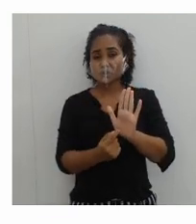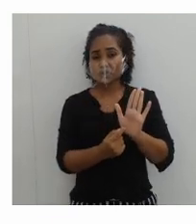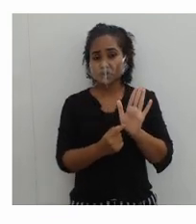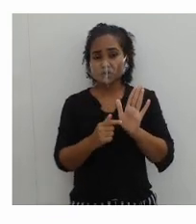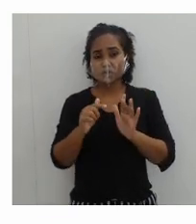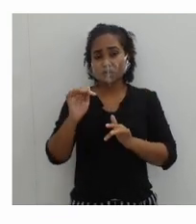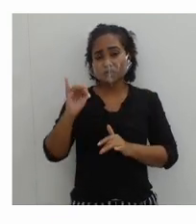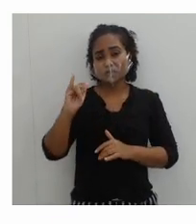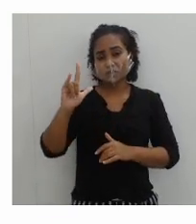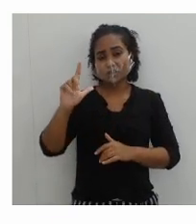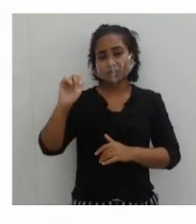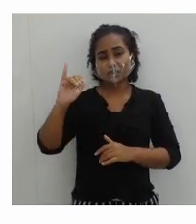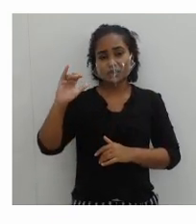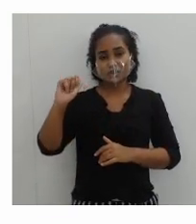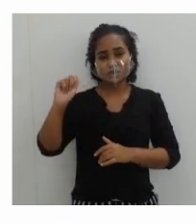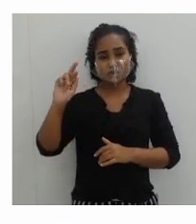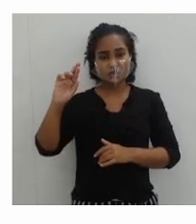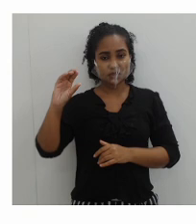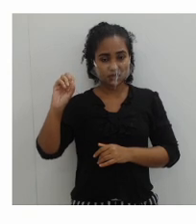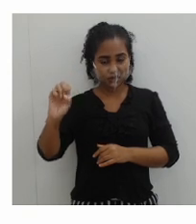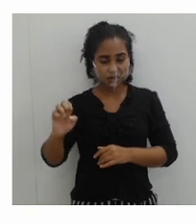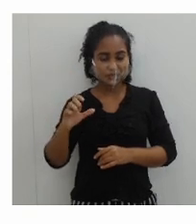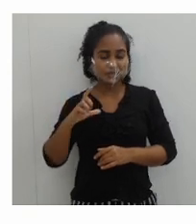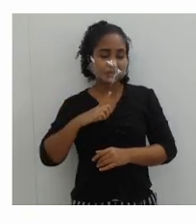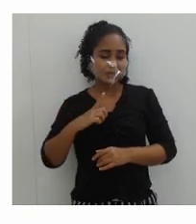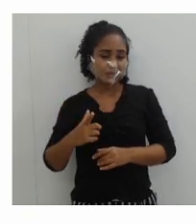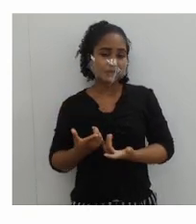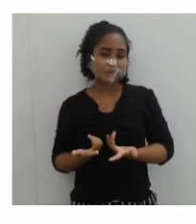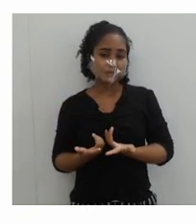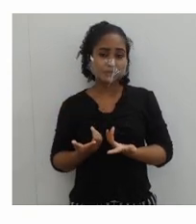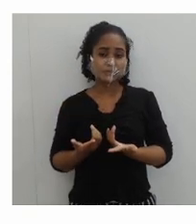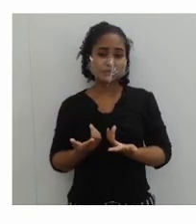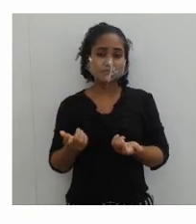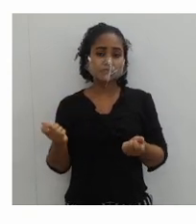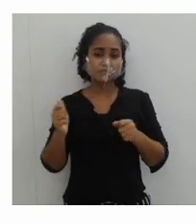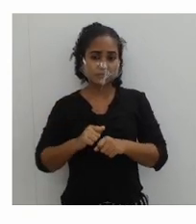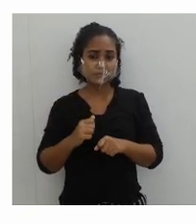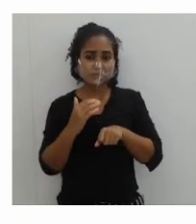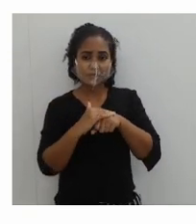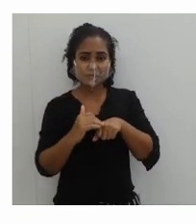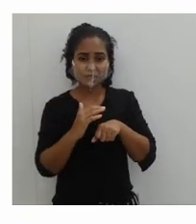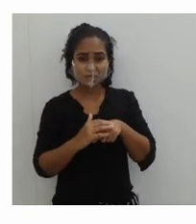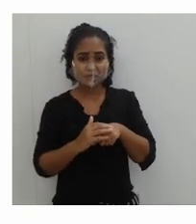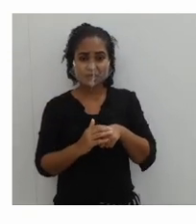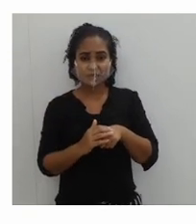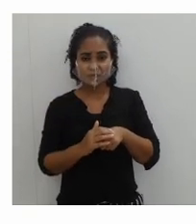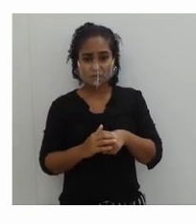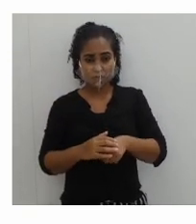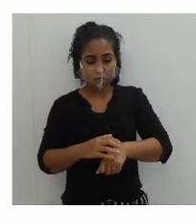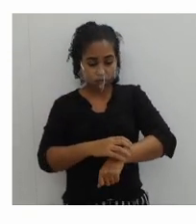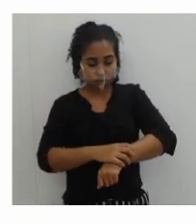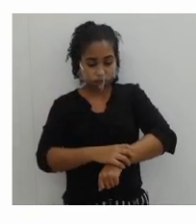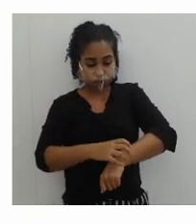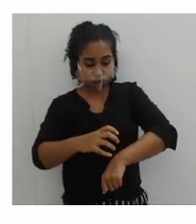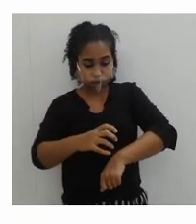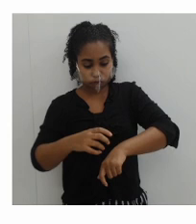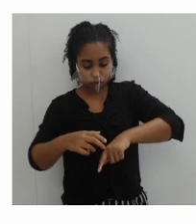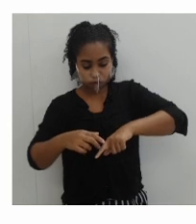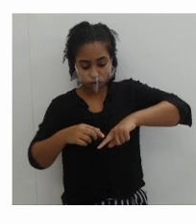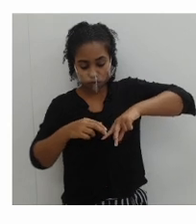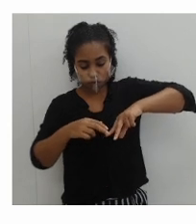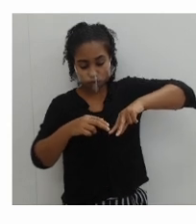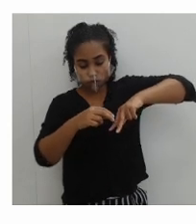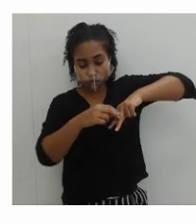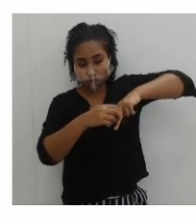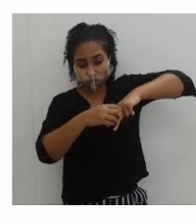é causado pela Wuchereria bancroft, né? É a conhecida como elefantíase, porque essas